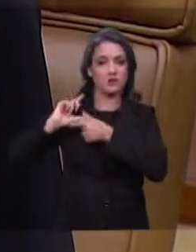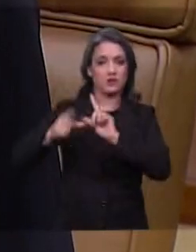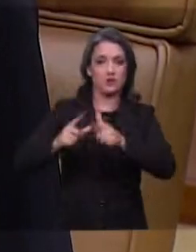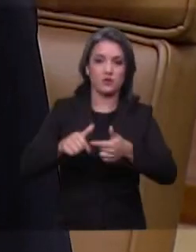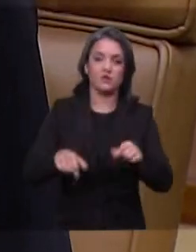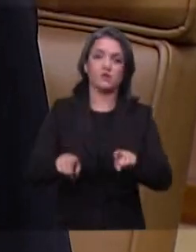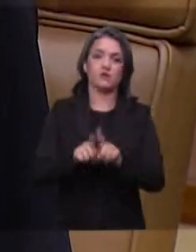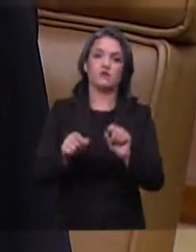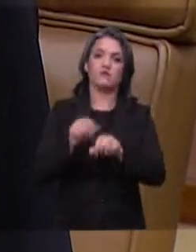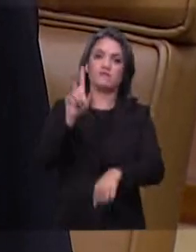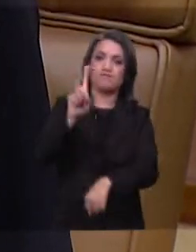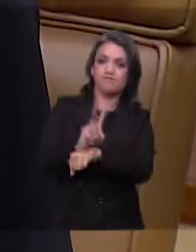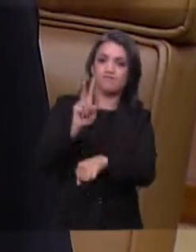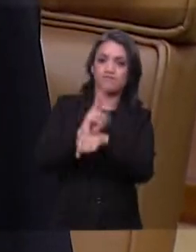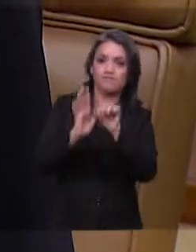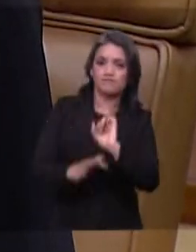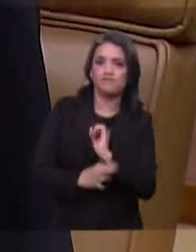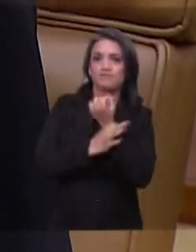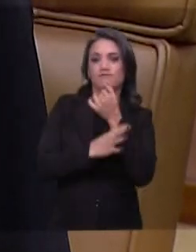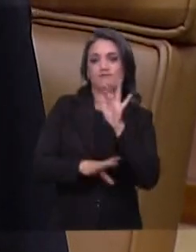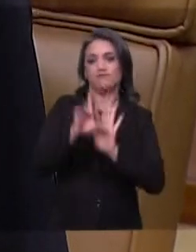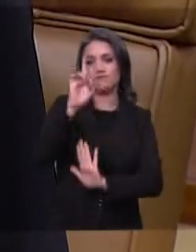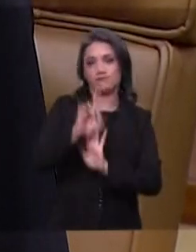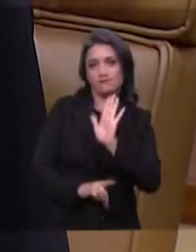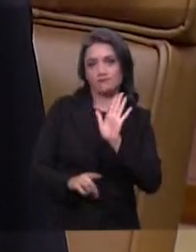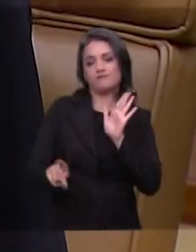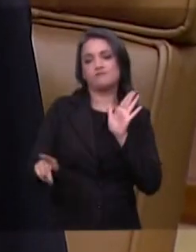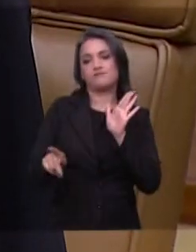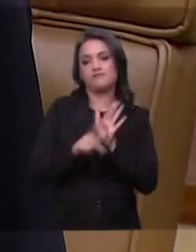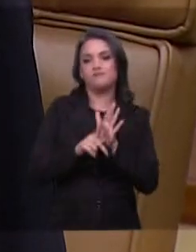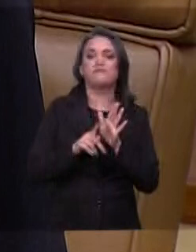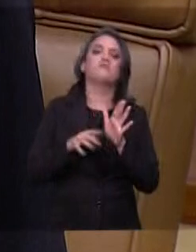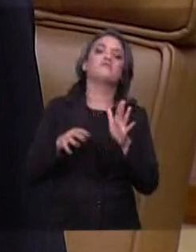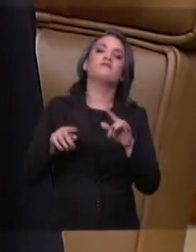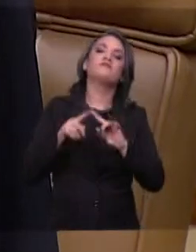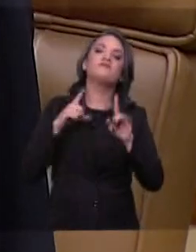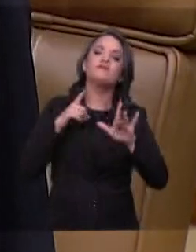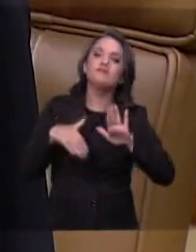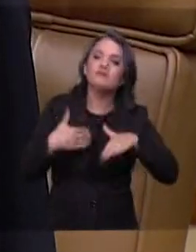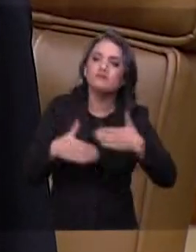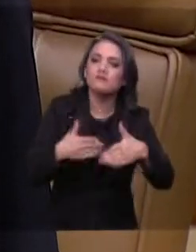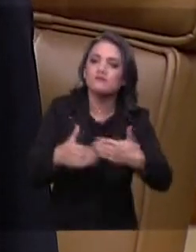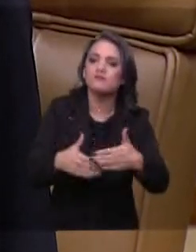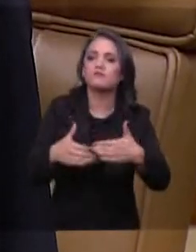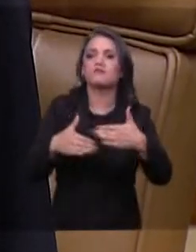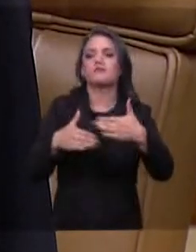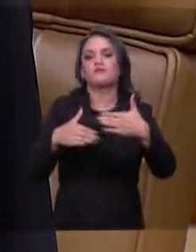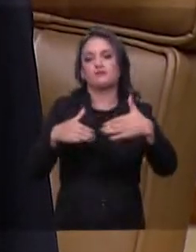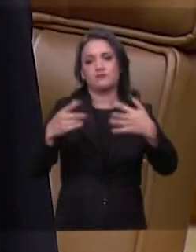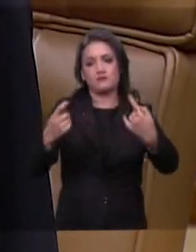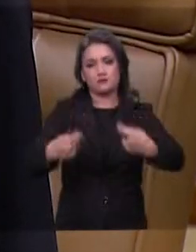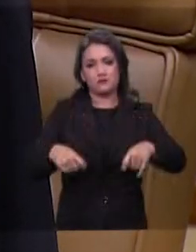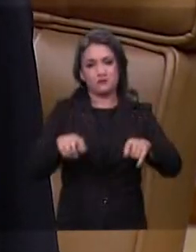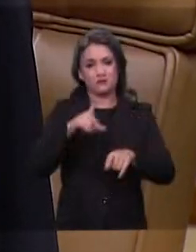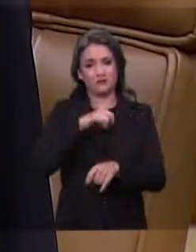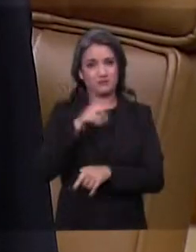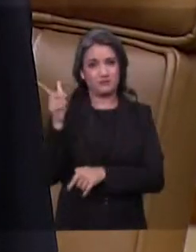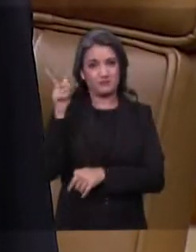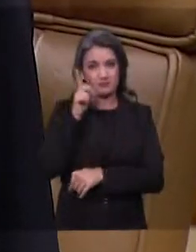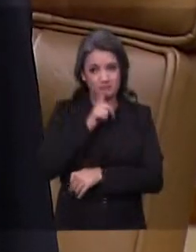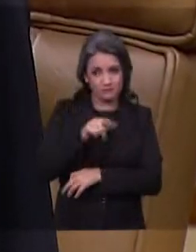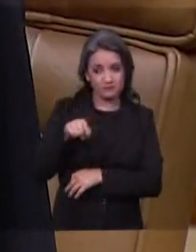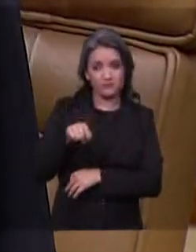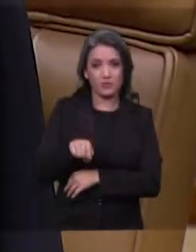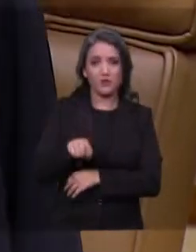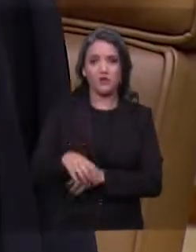efetiva proteção dos seus direitos de propriedade e posse, criando procedimentos necessários e adequados para alcançar tal